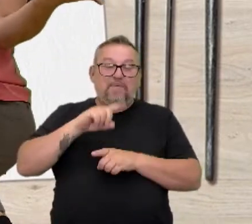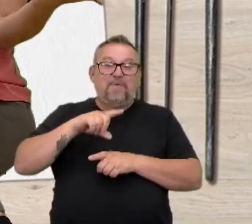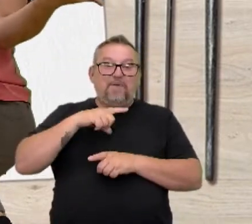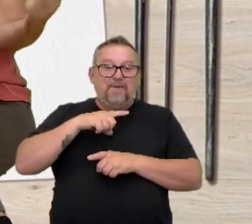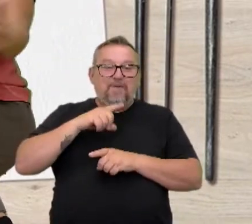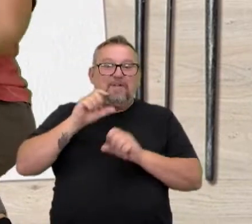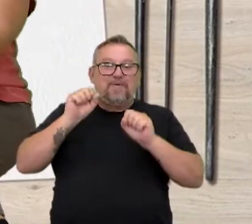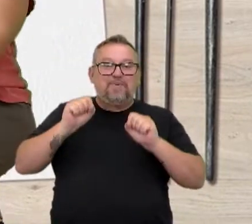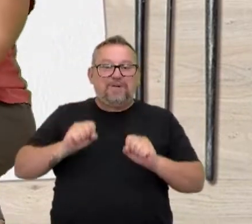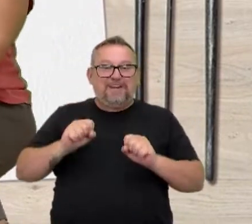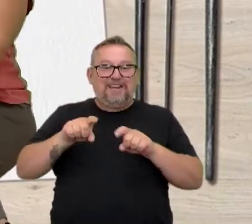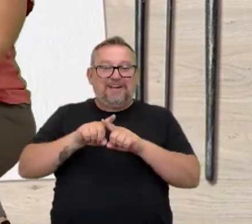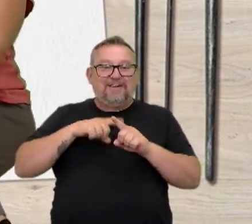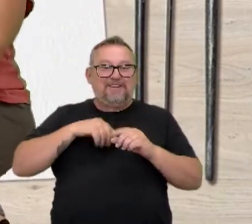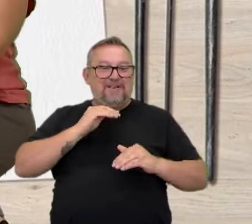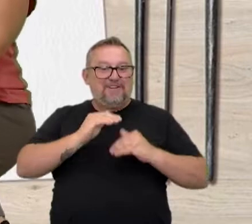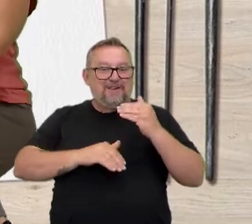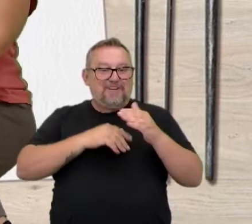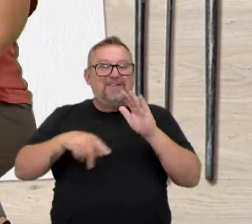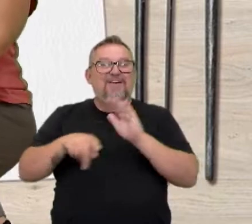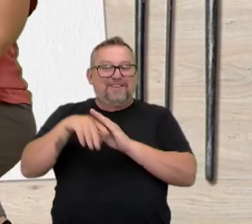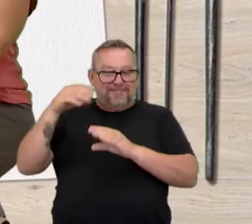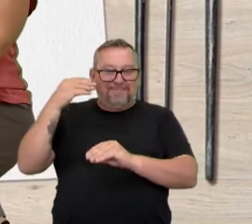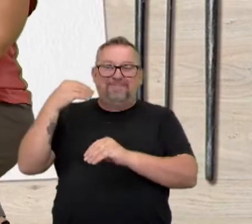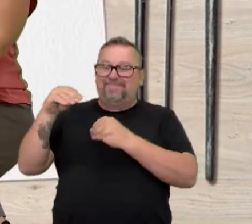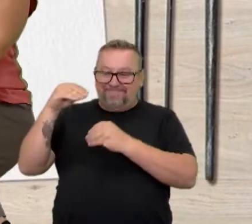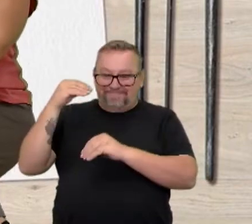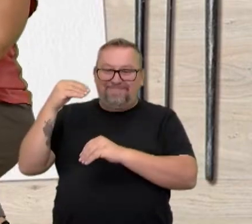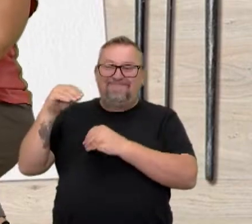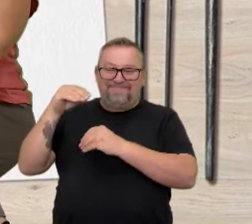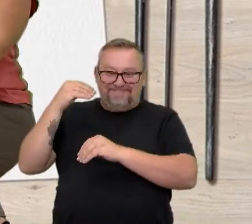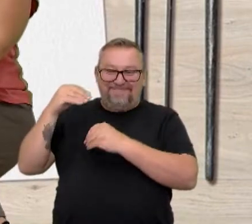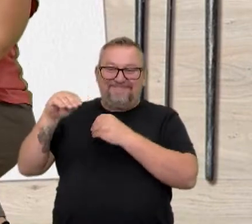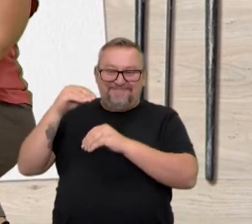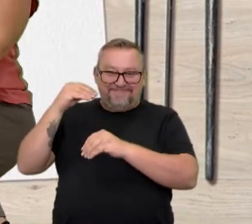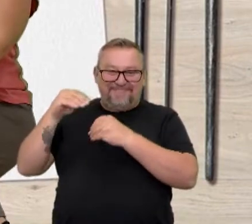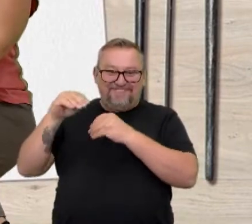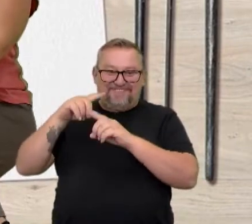o poder de desenvolver muitos memes. Ele é